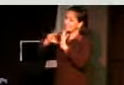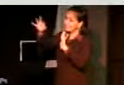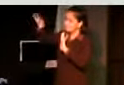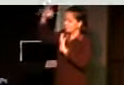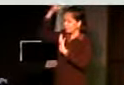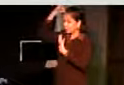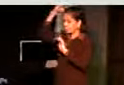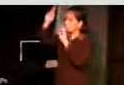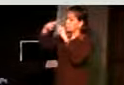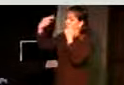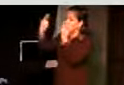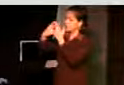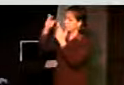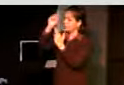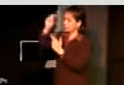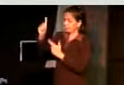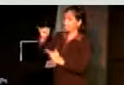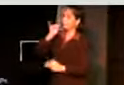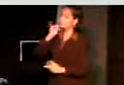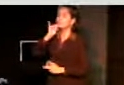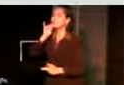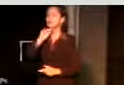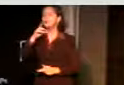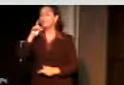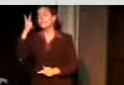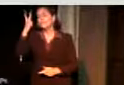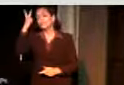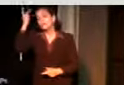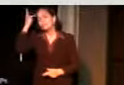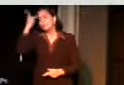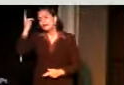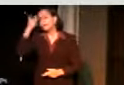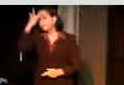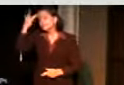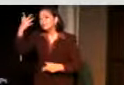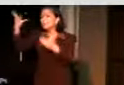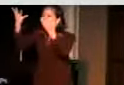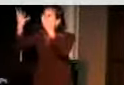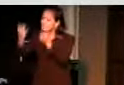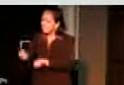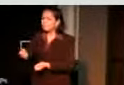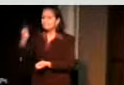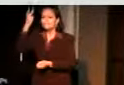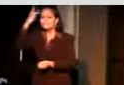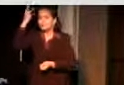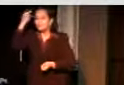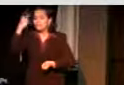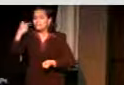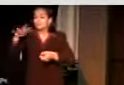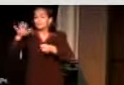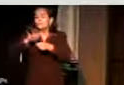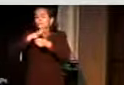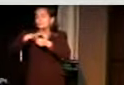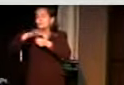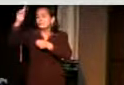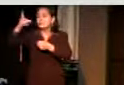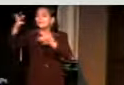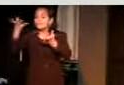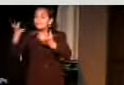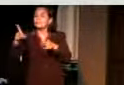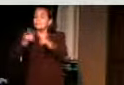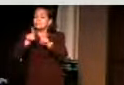do reino quem recebeu naturalmente quer partilhar é isso estou cheio de Deus e